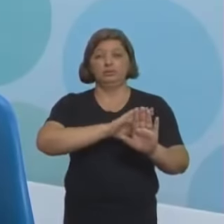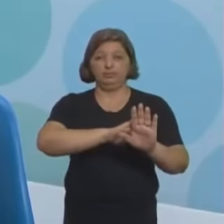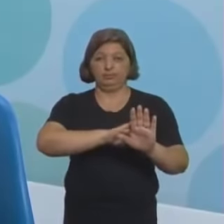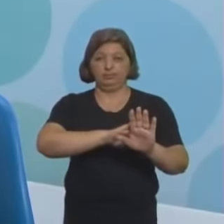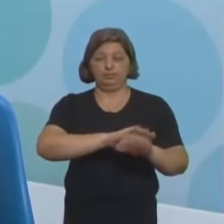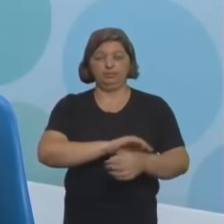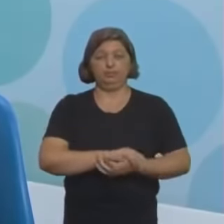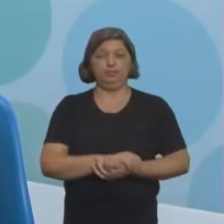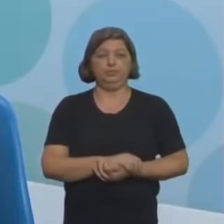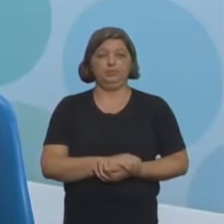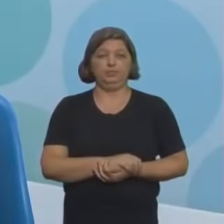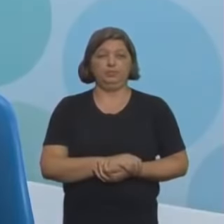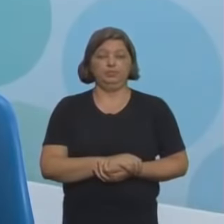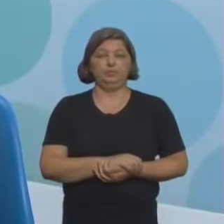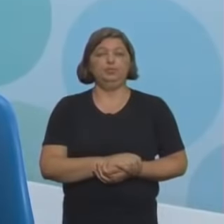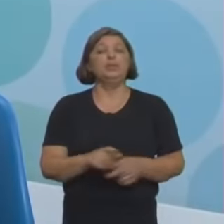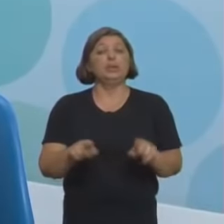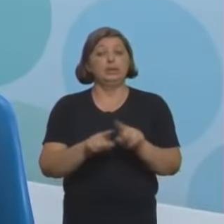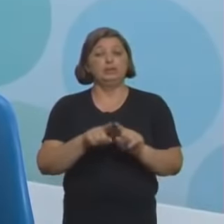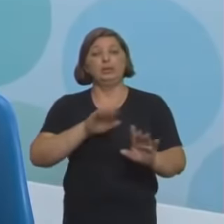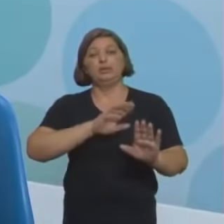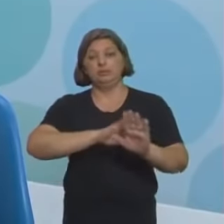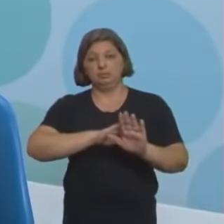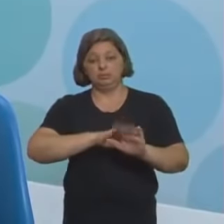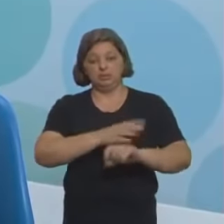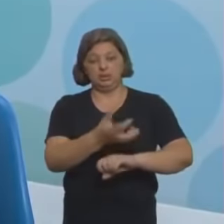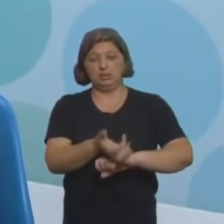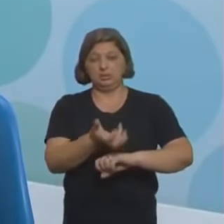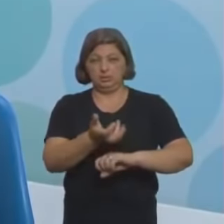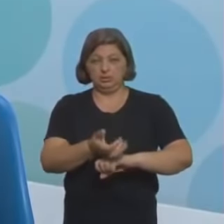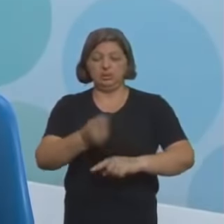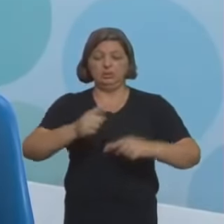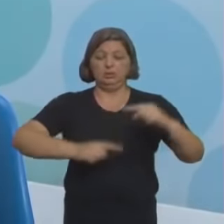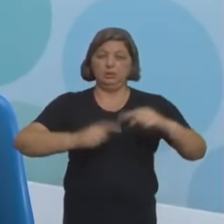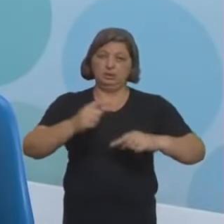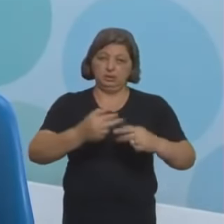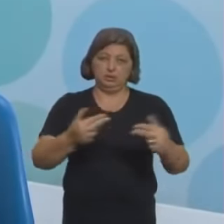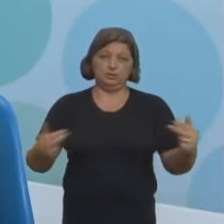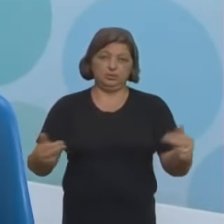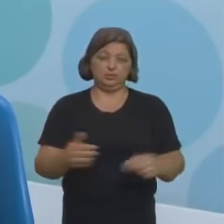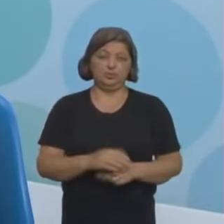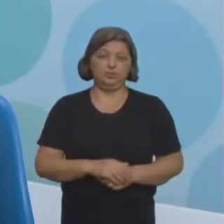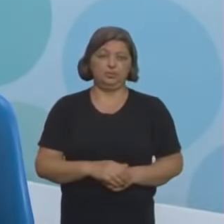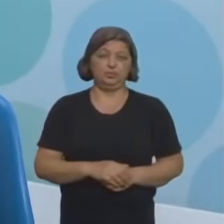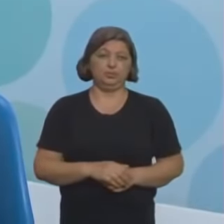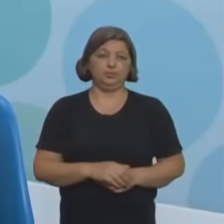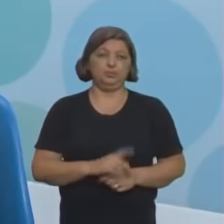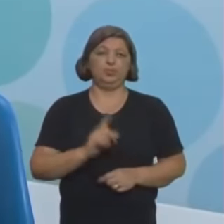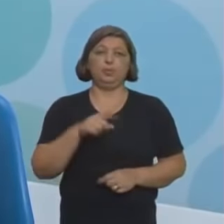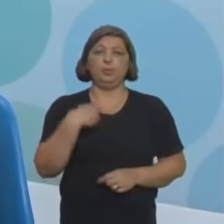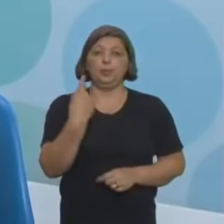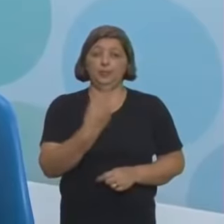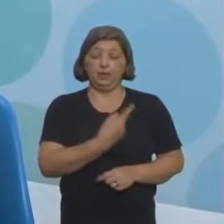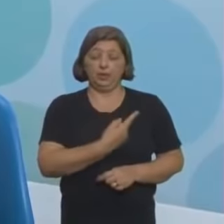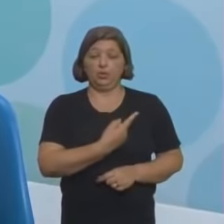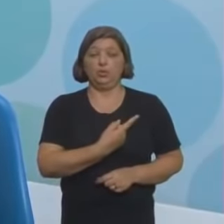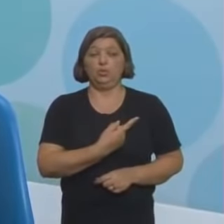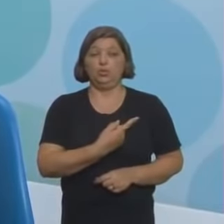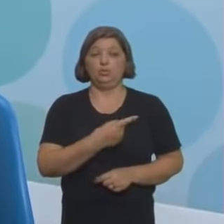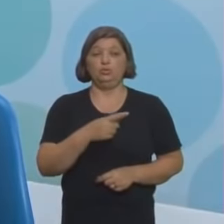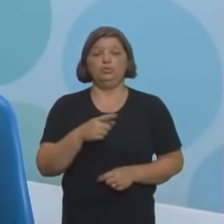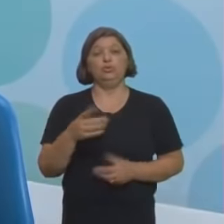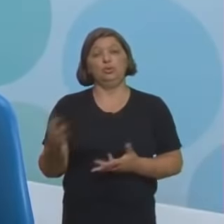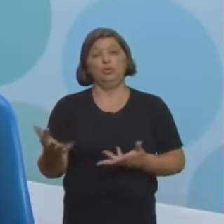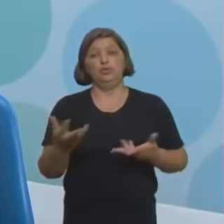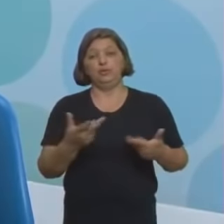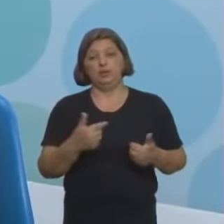e tanto por trás do componente em si quanto do material, a gente vai chamar agora a